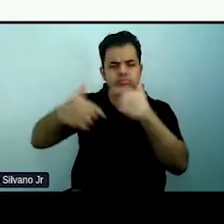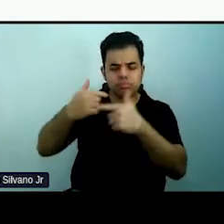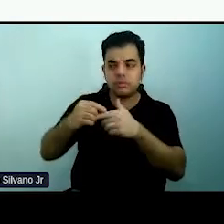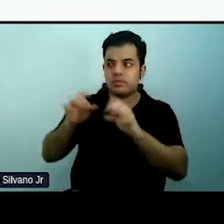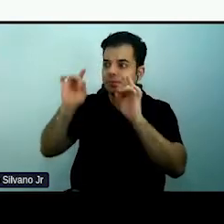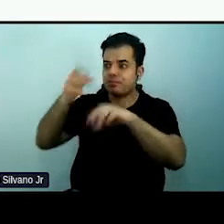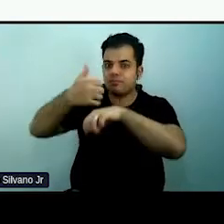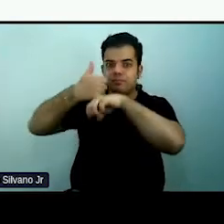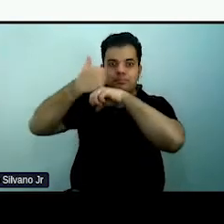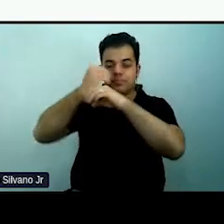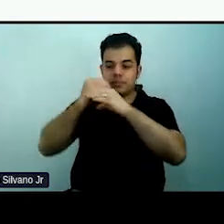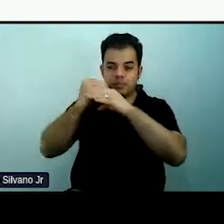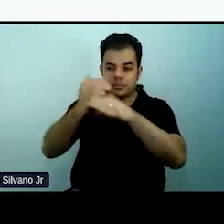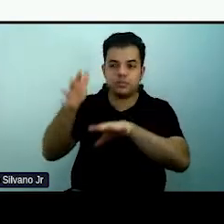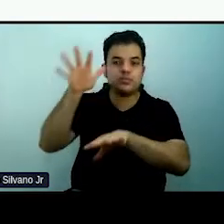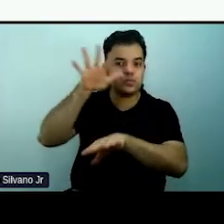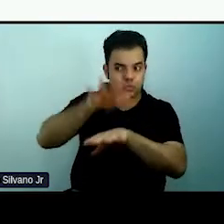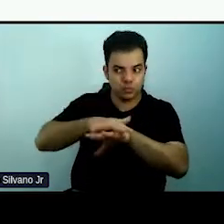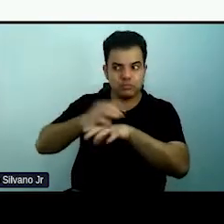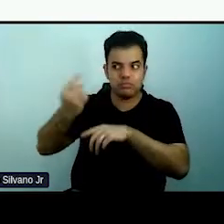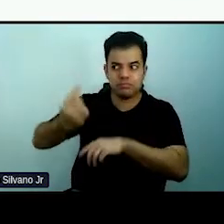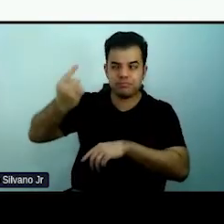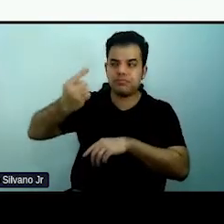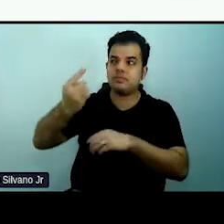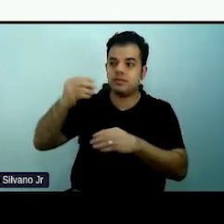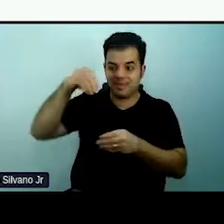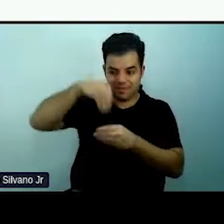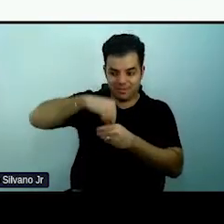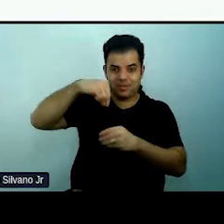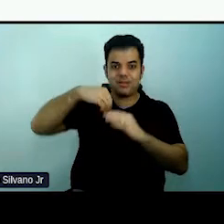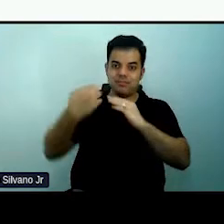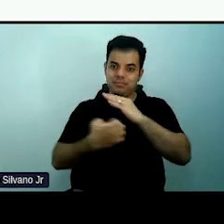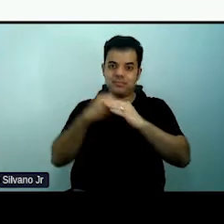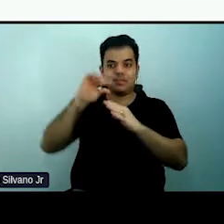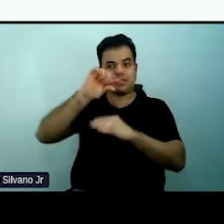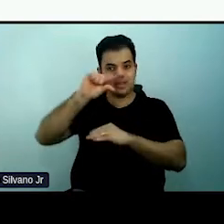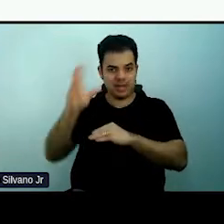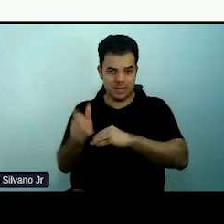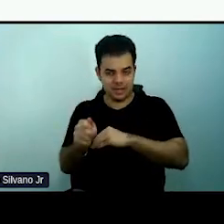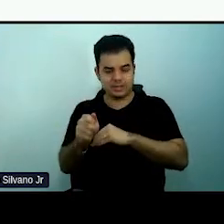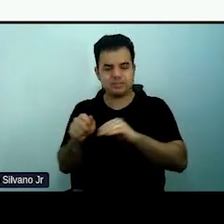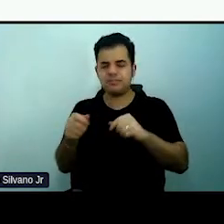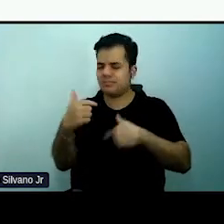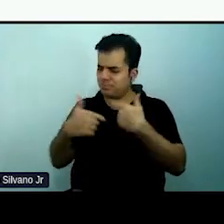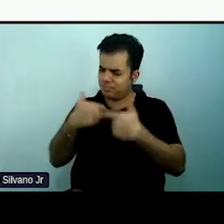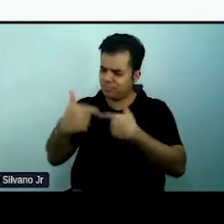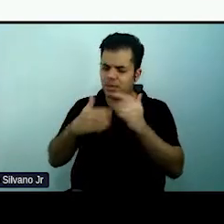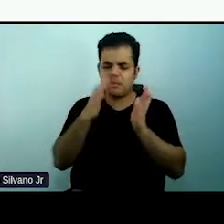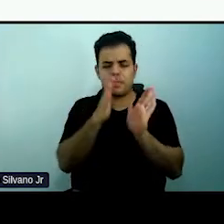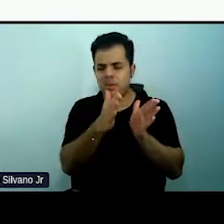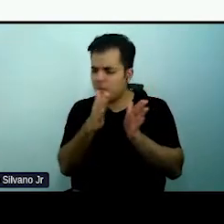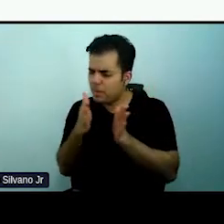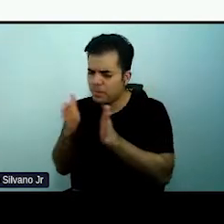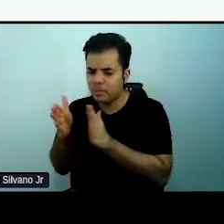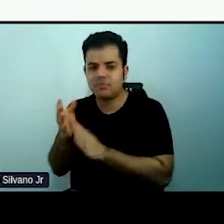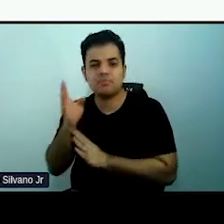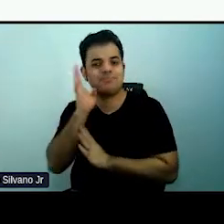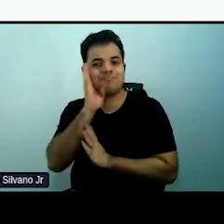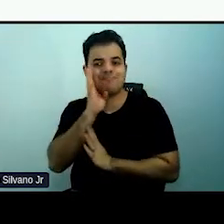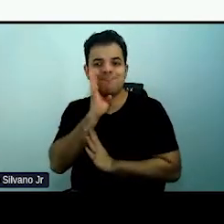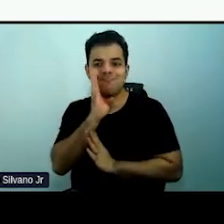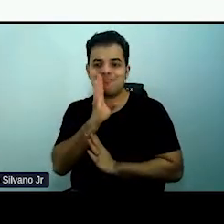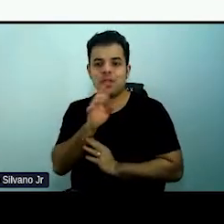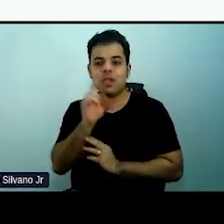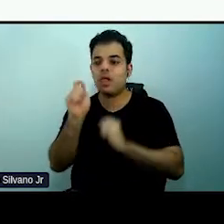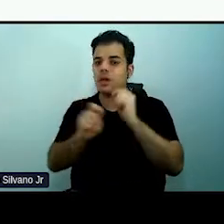diversidade, equidade e inclusão dentro do Serasa. E a gente fez um processo muito bacana, que foi dar um